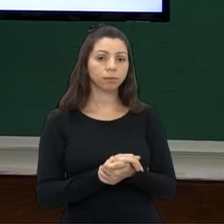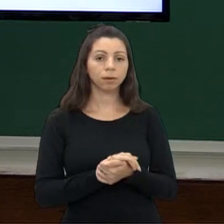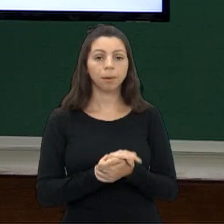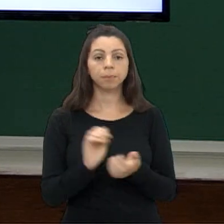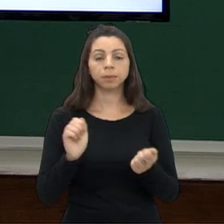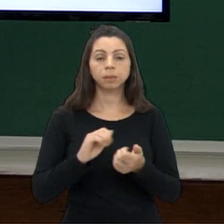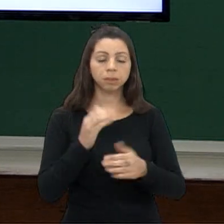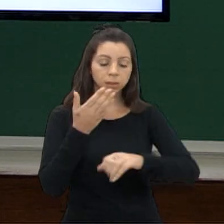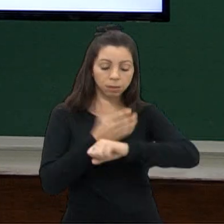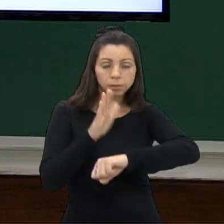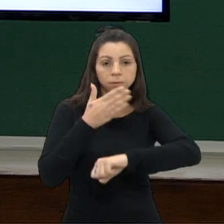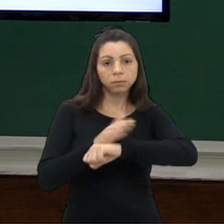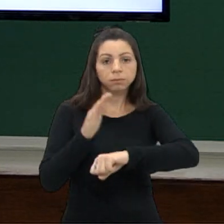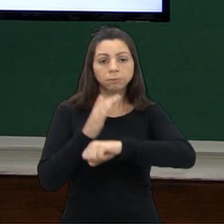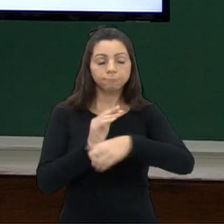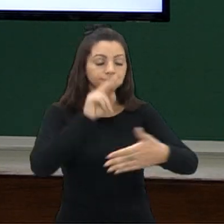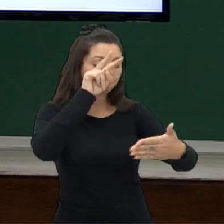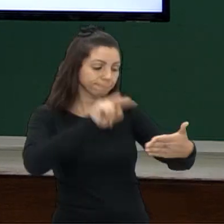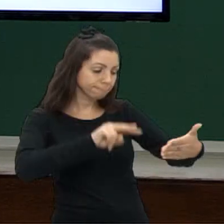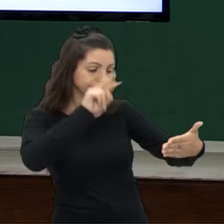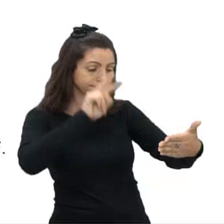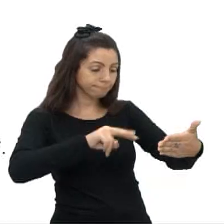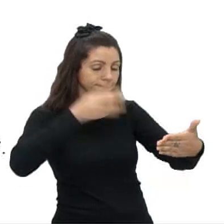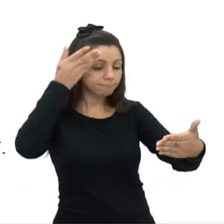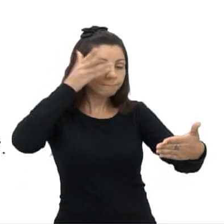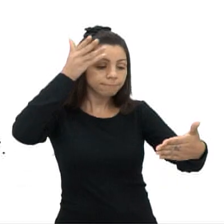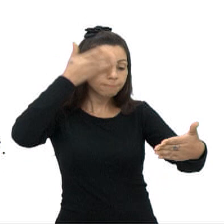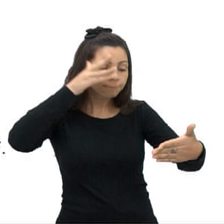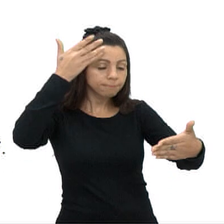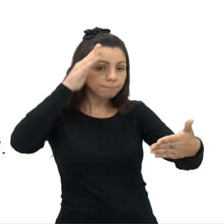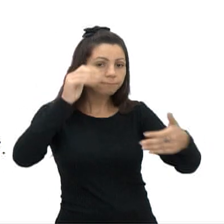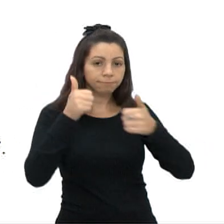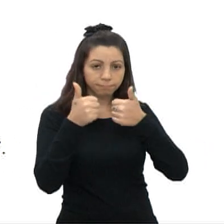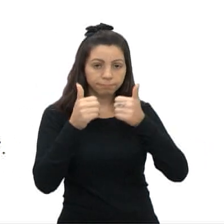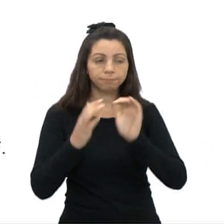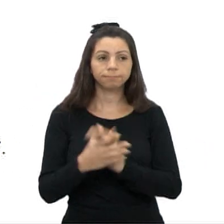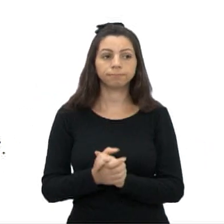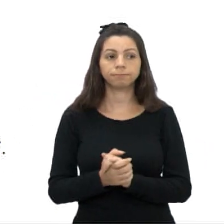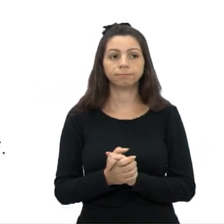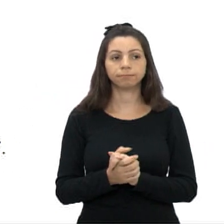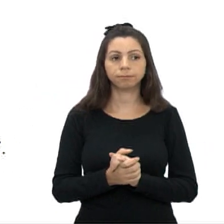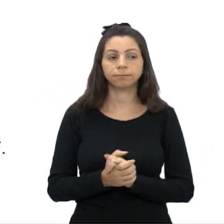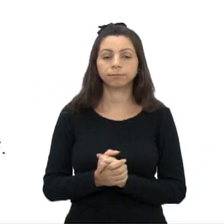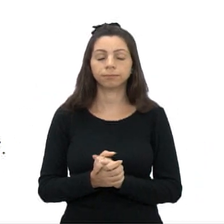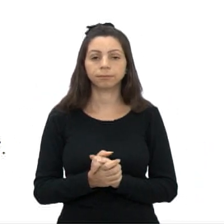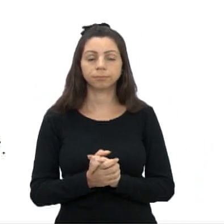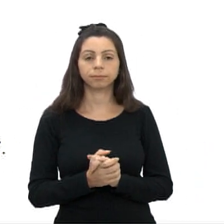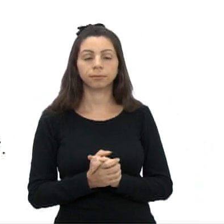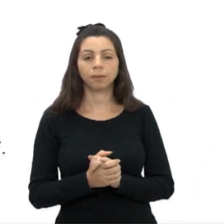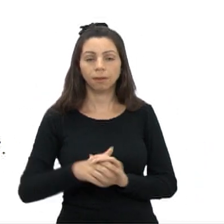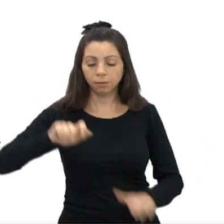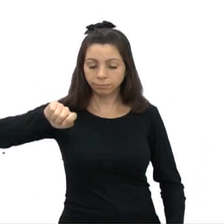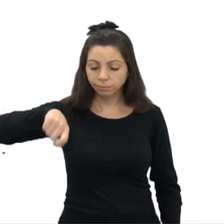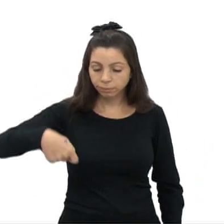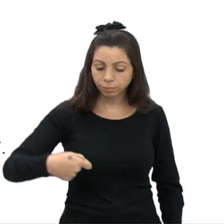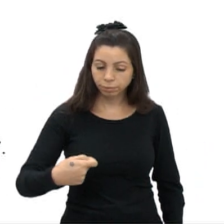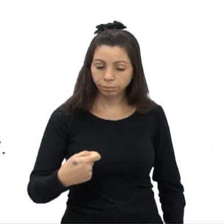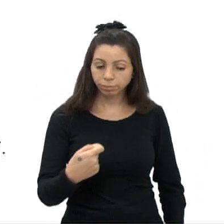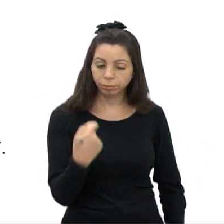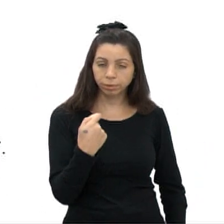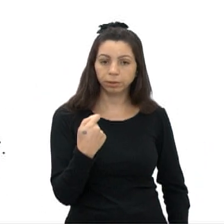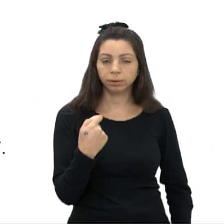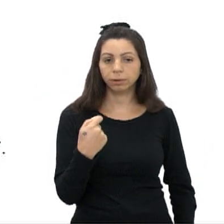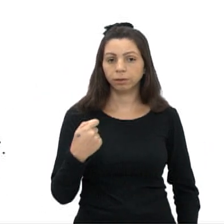sua leitura, ok? Então, venha comigo. Eu dava uma garfada, ligava